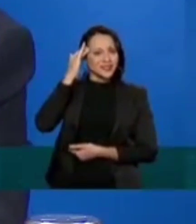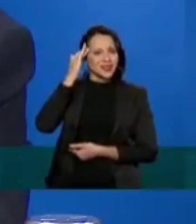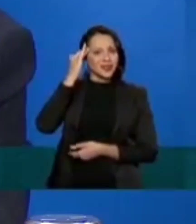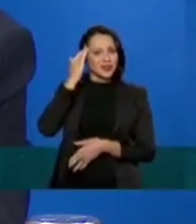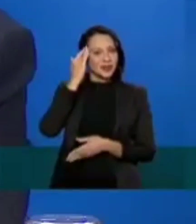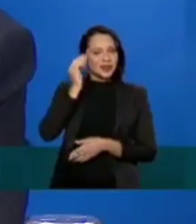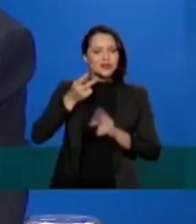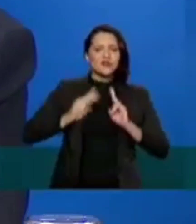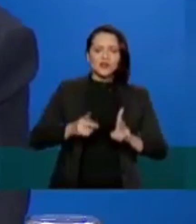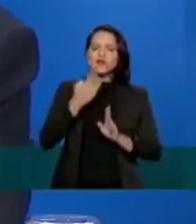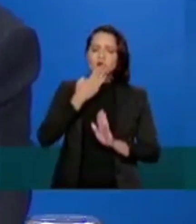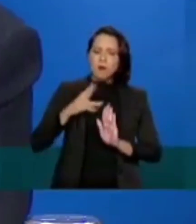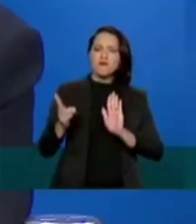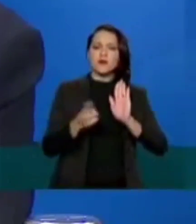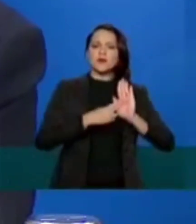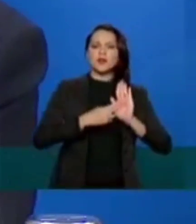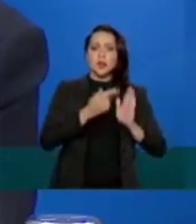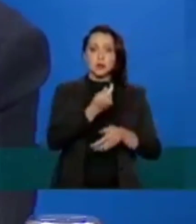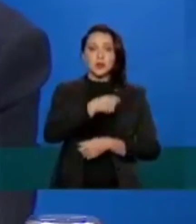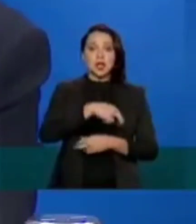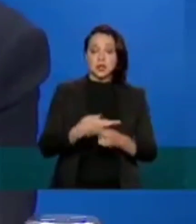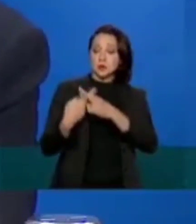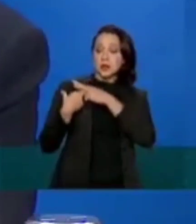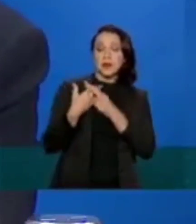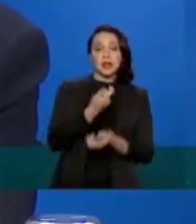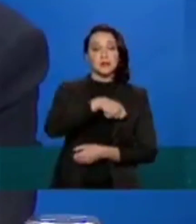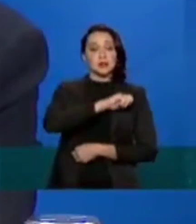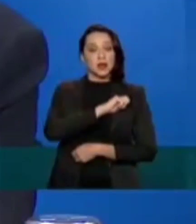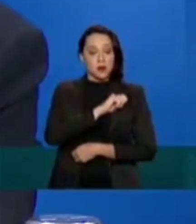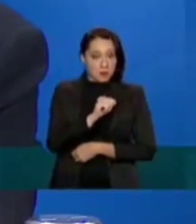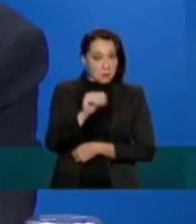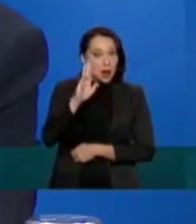continua em pé o compromisso de responsabilidade fiscal e mais.